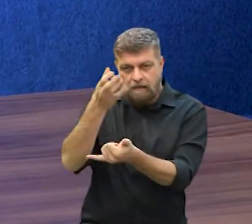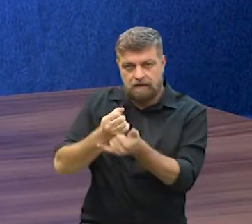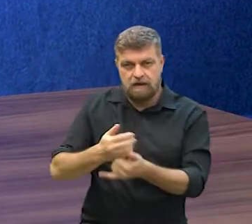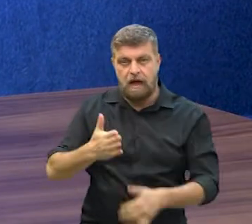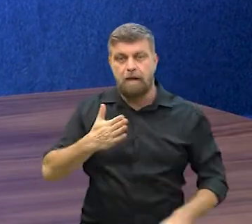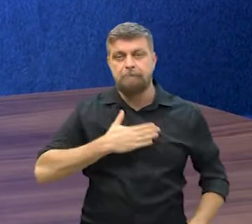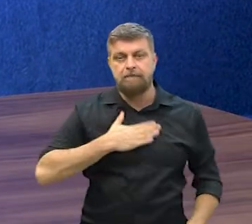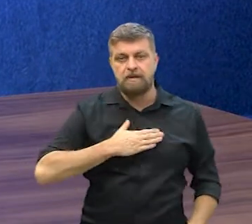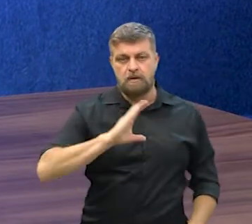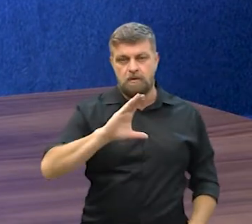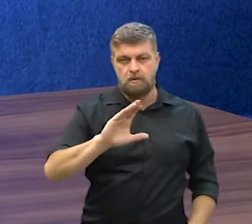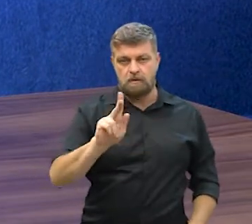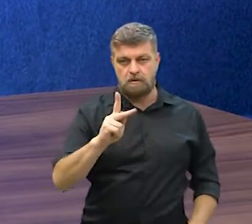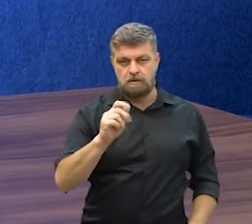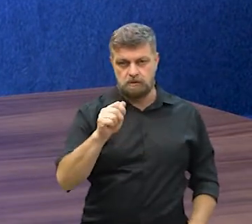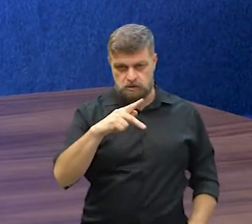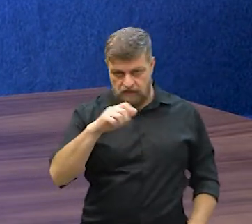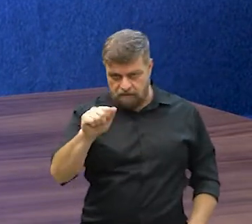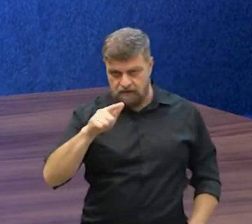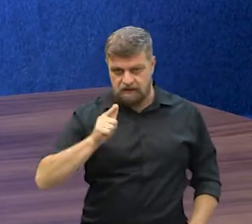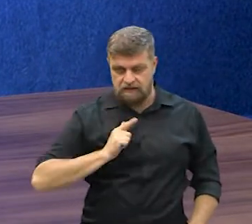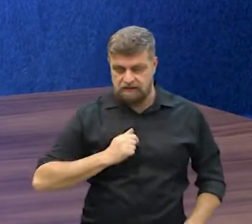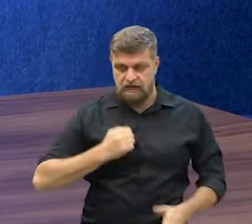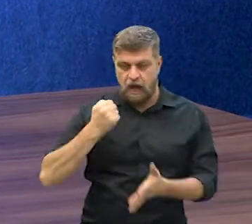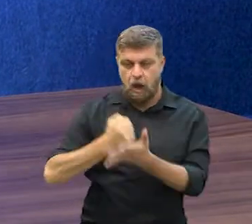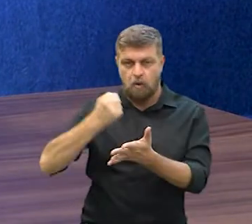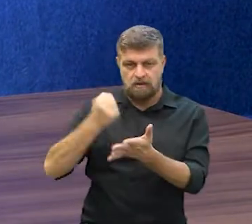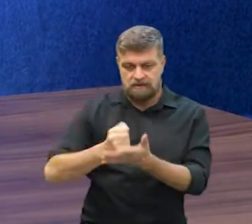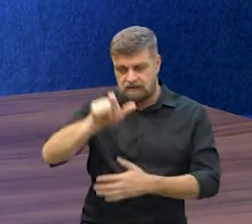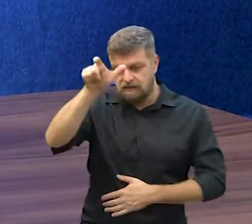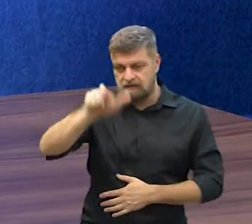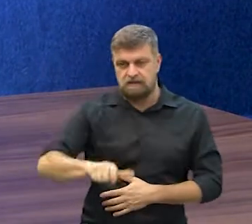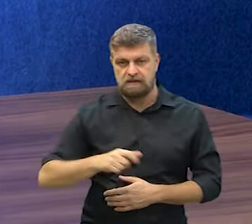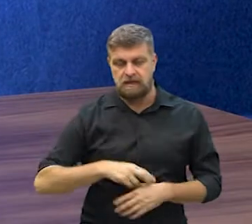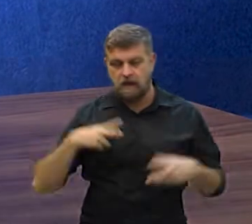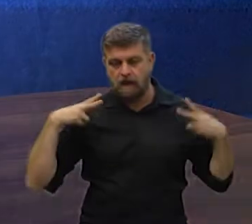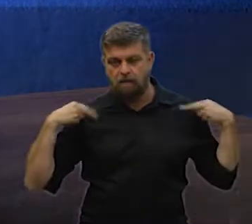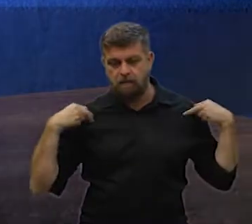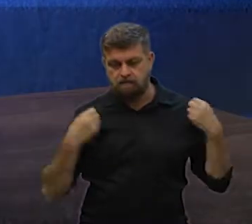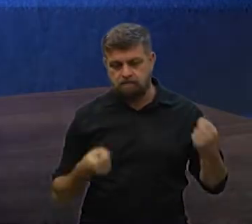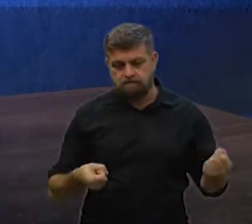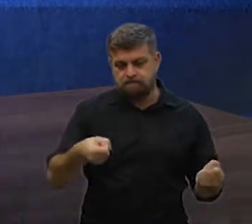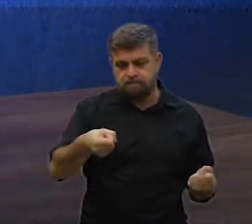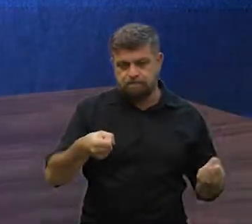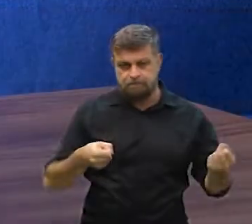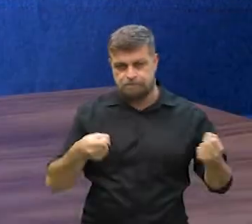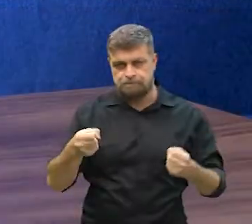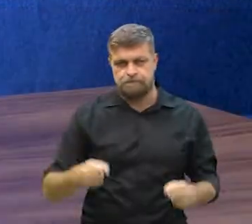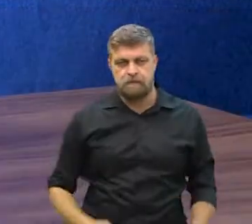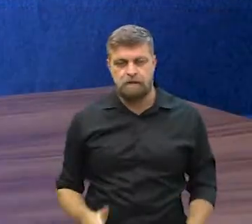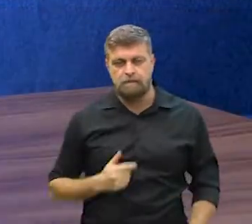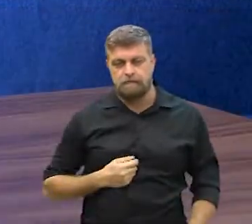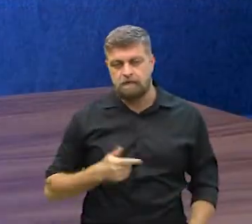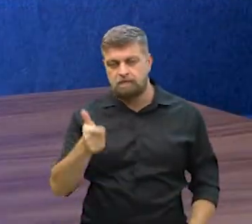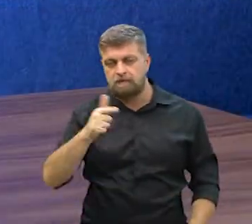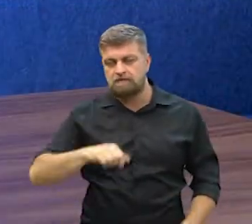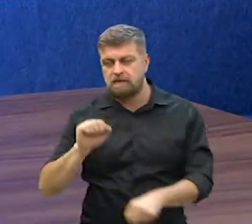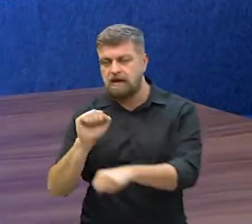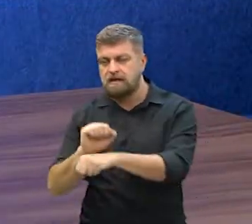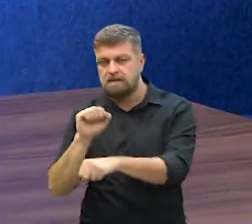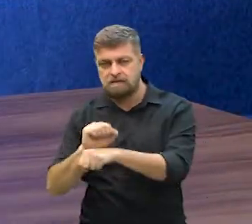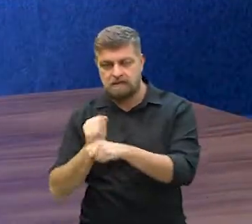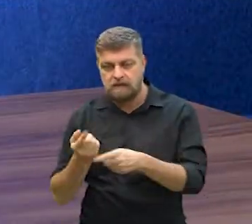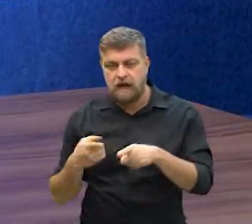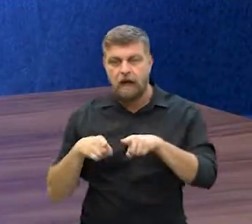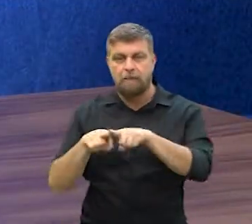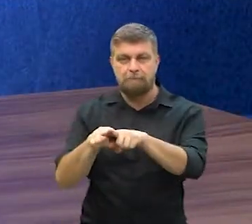aplicativo chamado Meu Chapa, que trata justamente da contratação desse profissional que muitas vezes fica aí na beira da